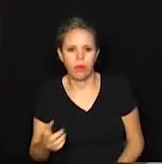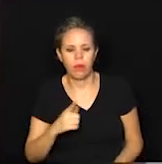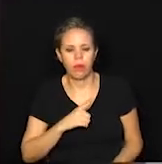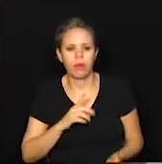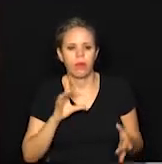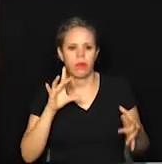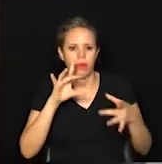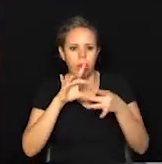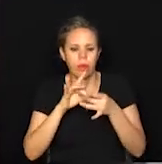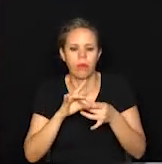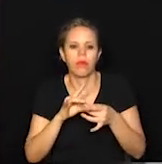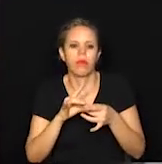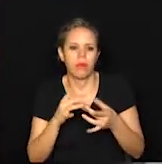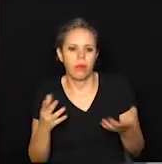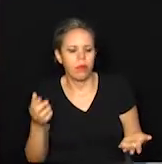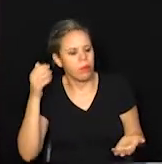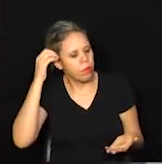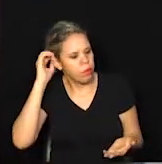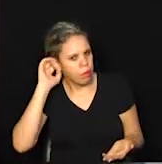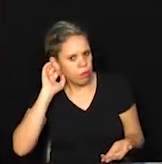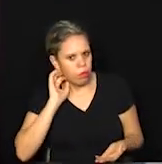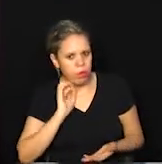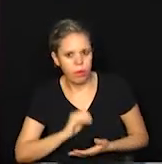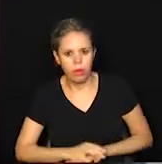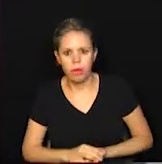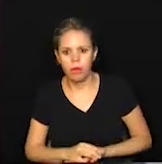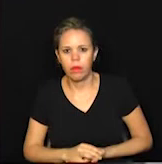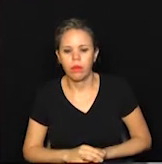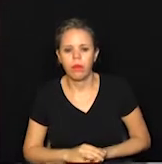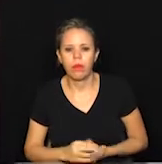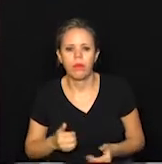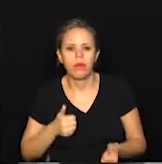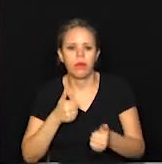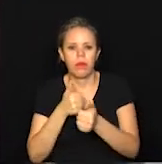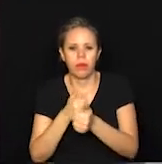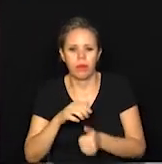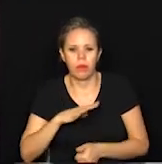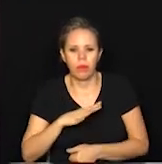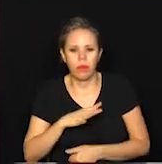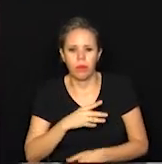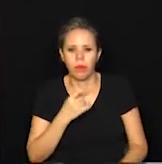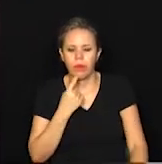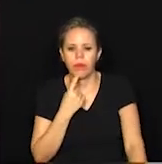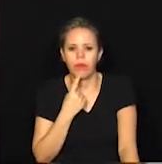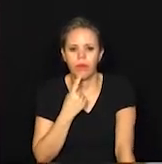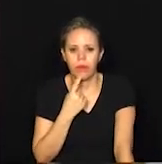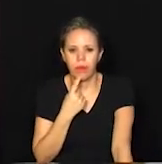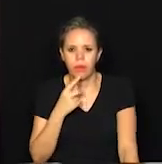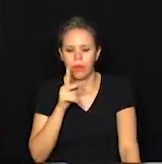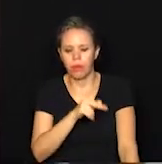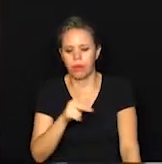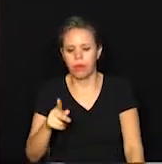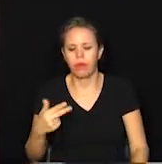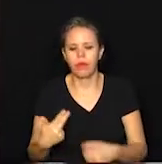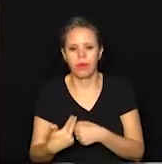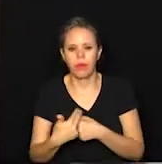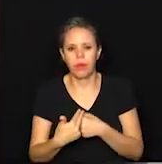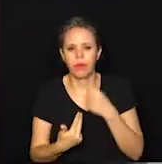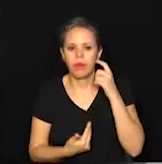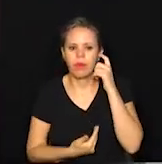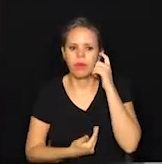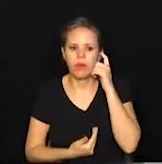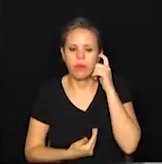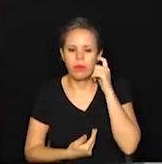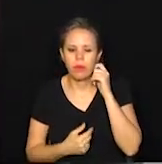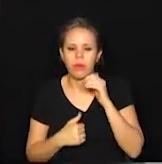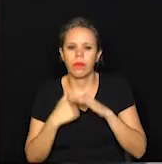relação muito, né, uma relação muito próxima com a cidade de Campinas, foi professor da Unicamp, enfim, tem toda